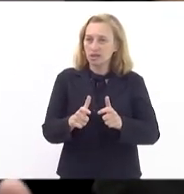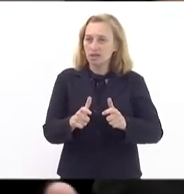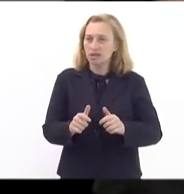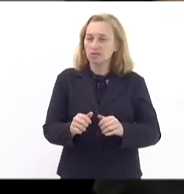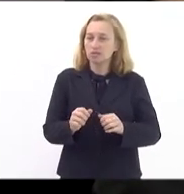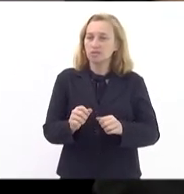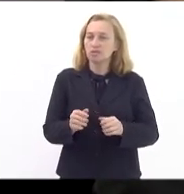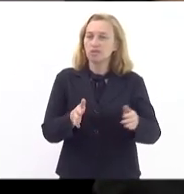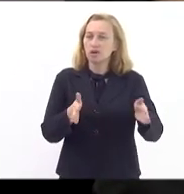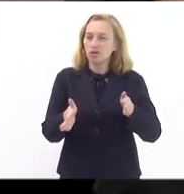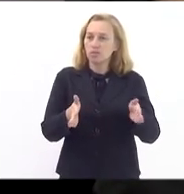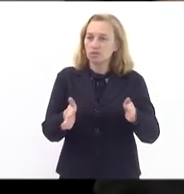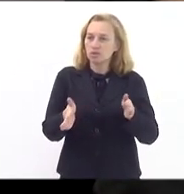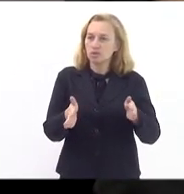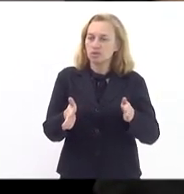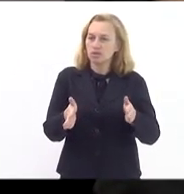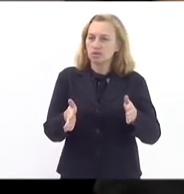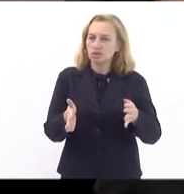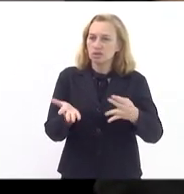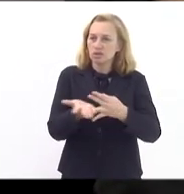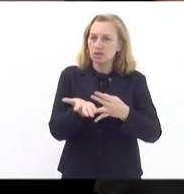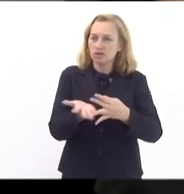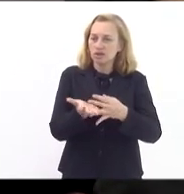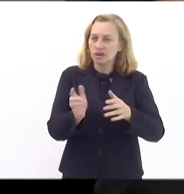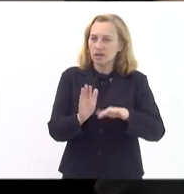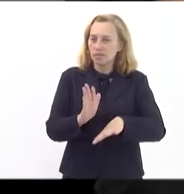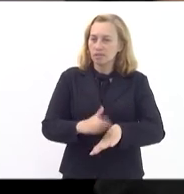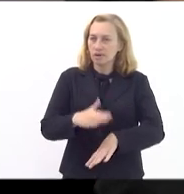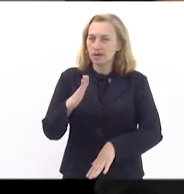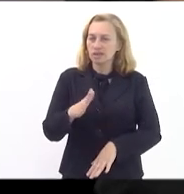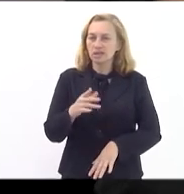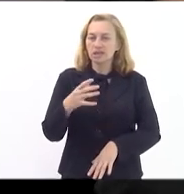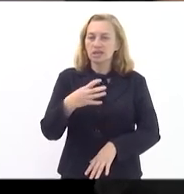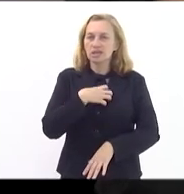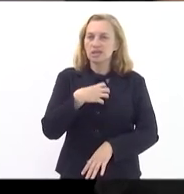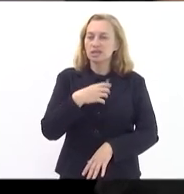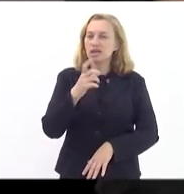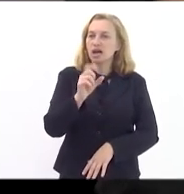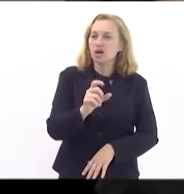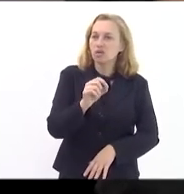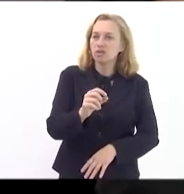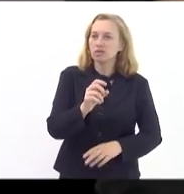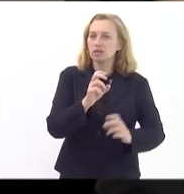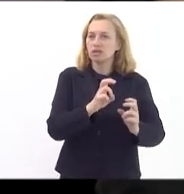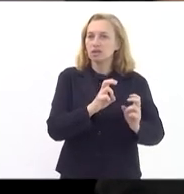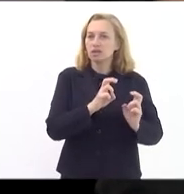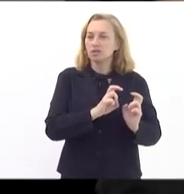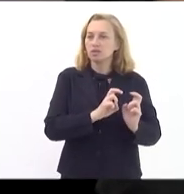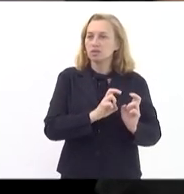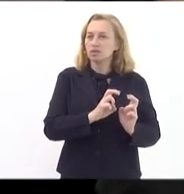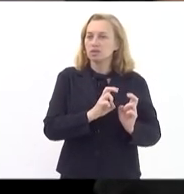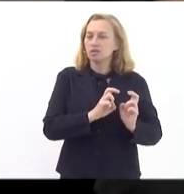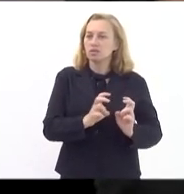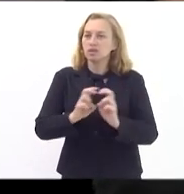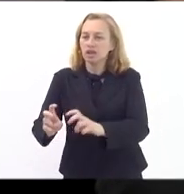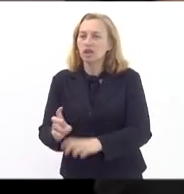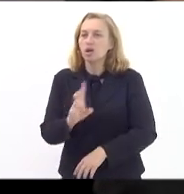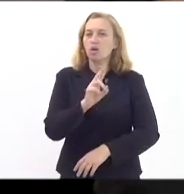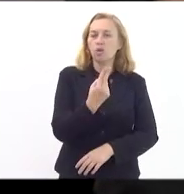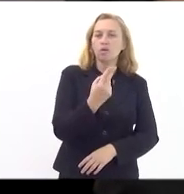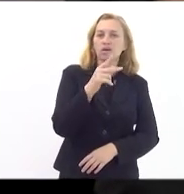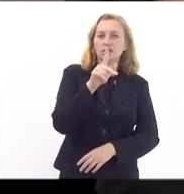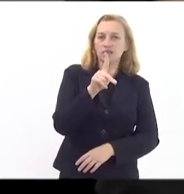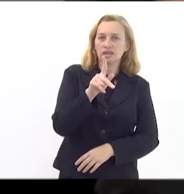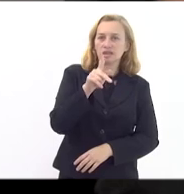dos intervalos então o passageiro senti isso na plataforma e no trem muitas vezes nós temos aí as